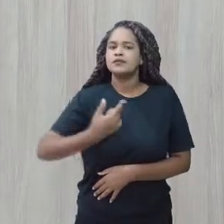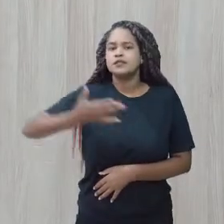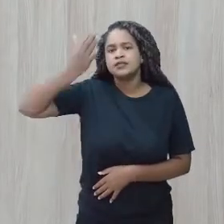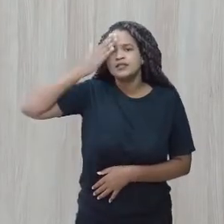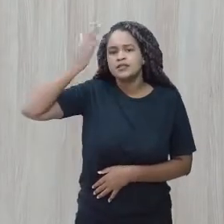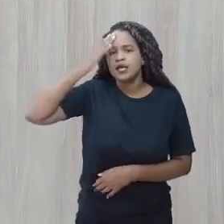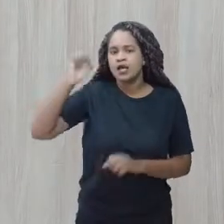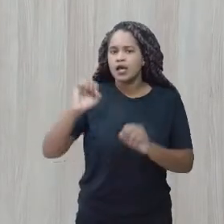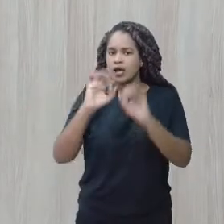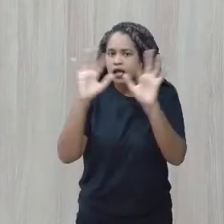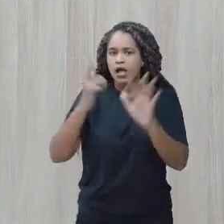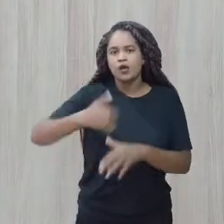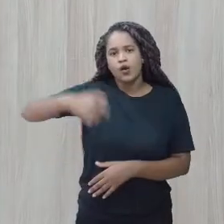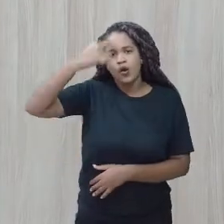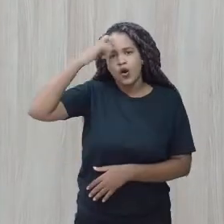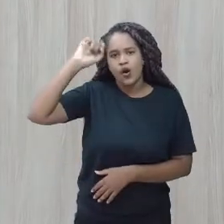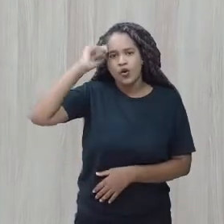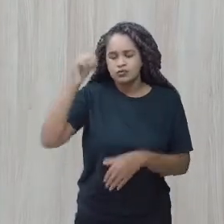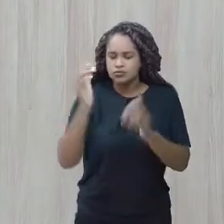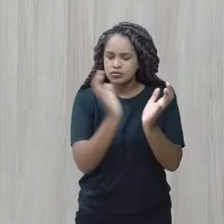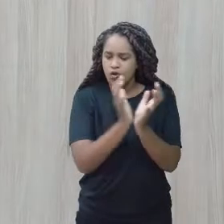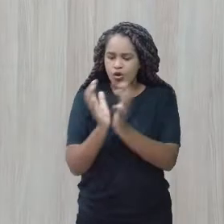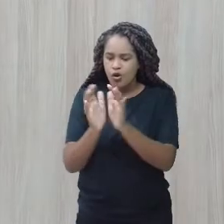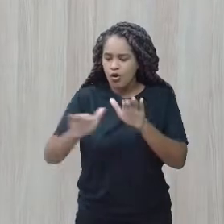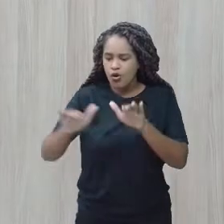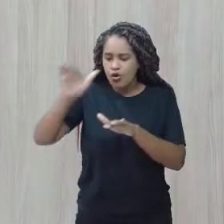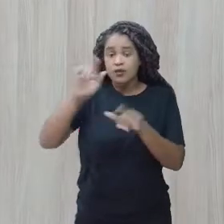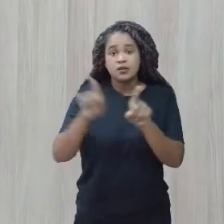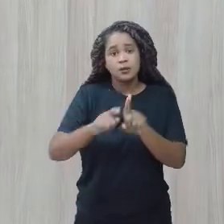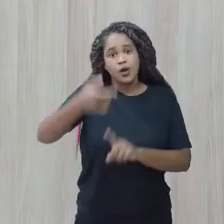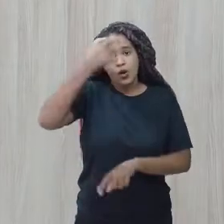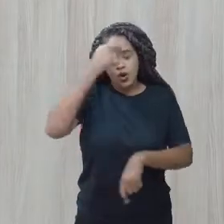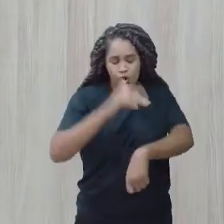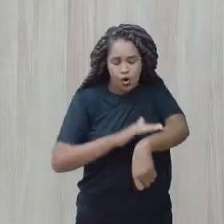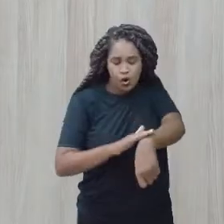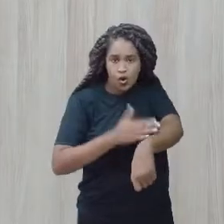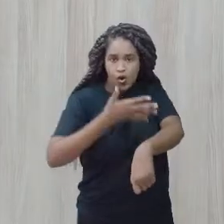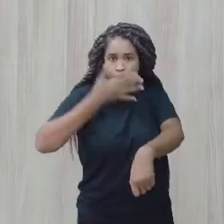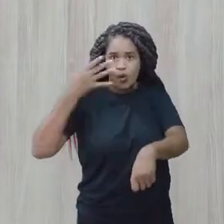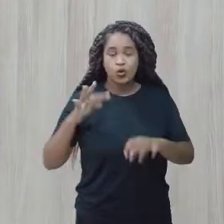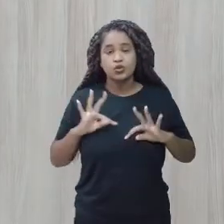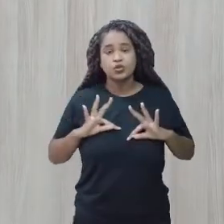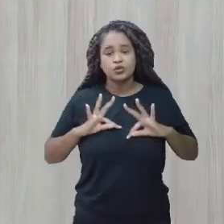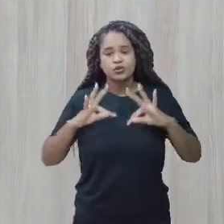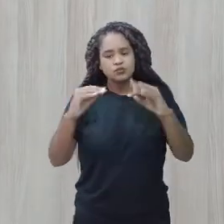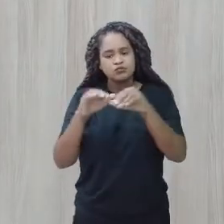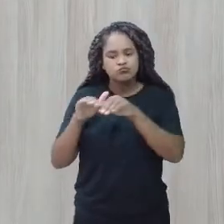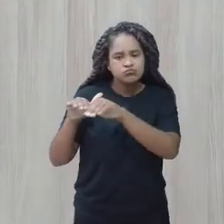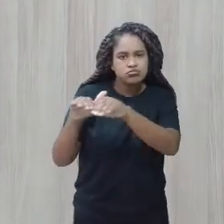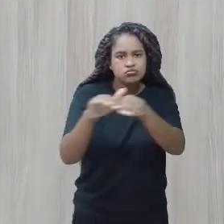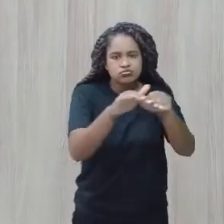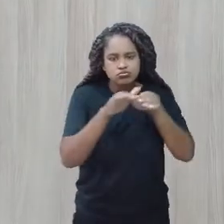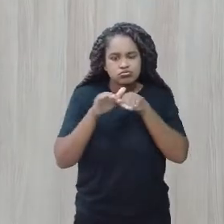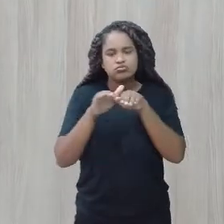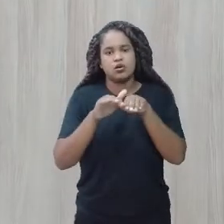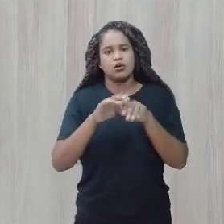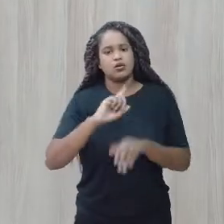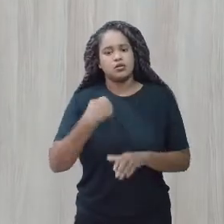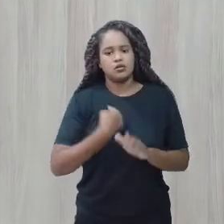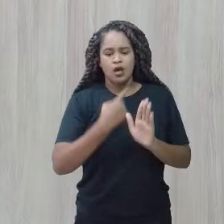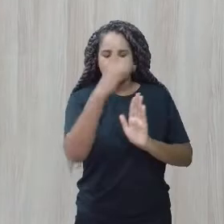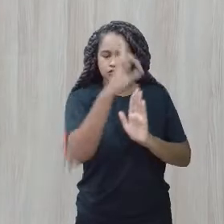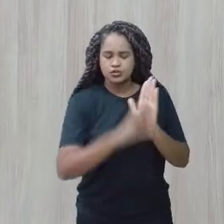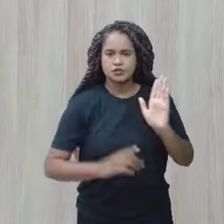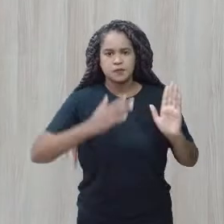ter a nossa consciência de classe, a nossa consciência de cor, saber que todos e todas são iguais, né? O nosso direito,